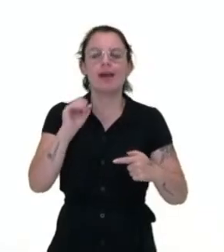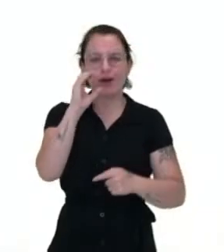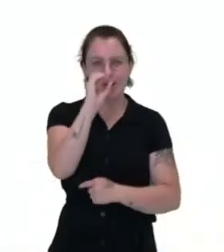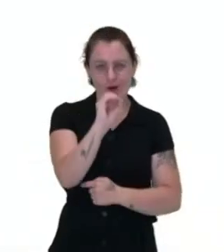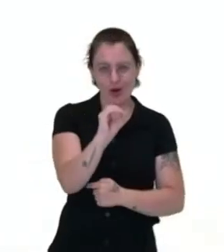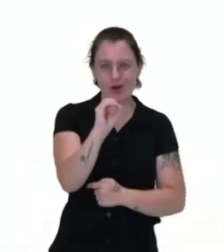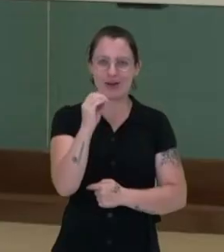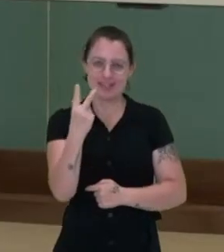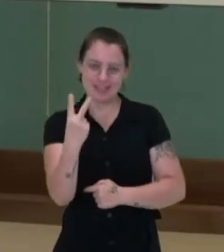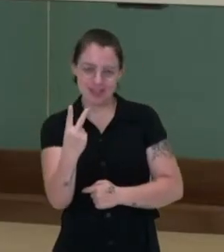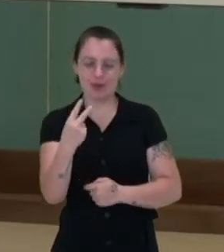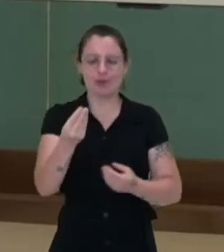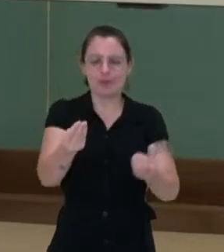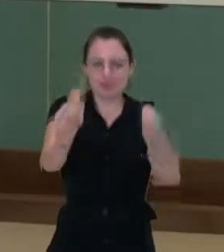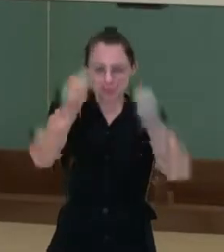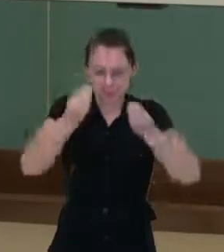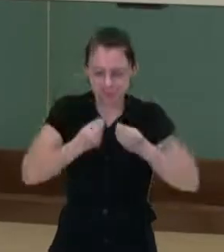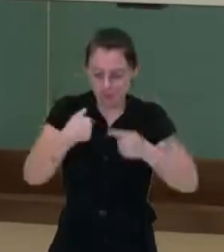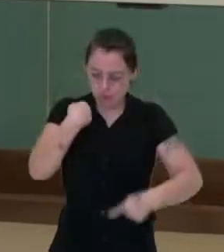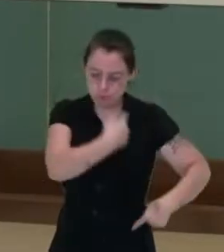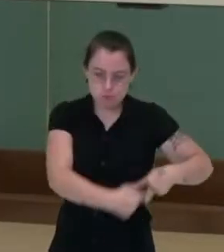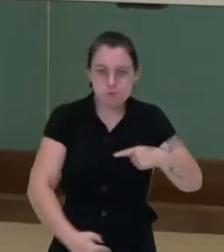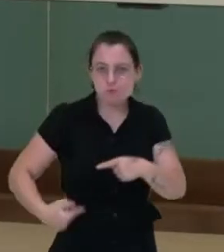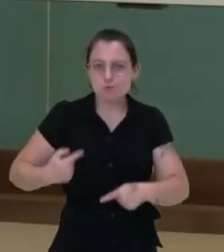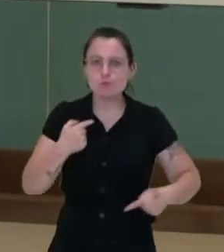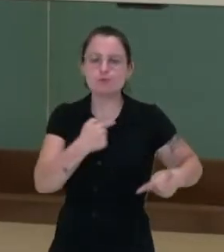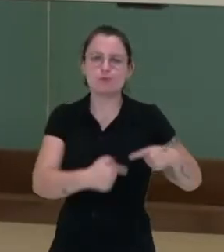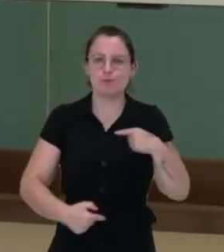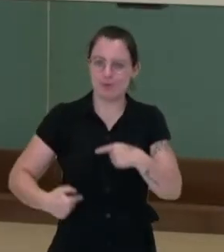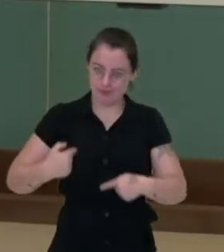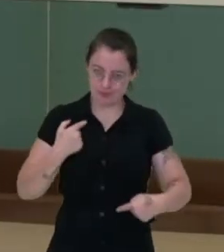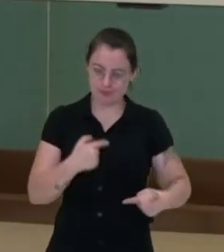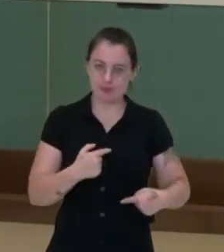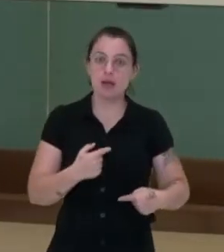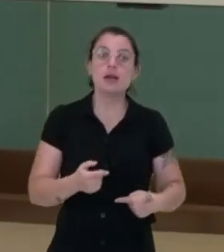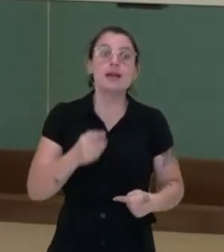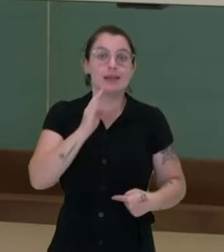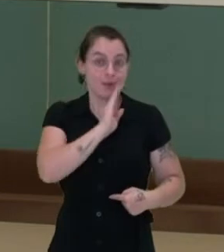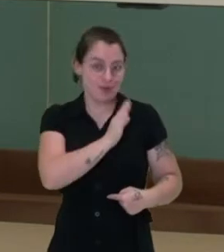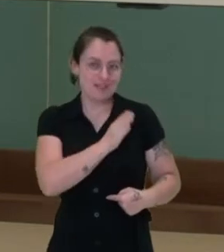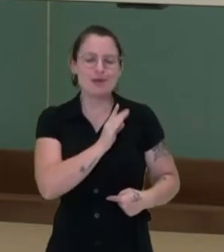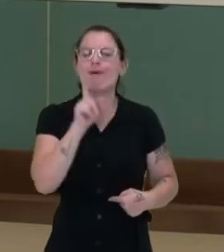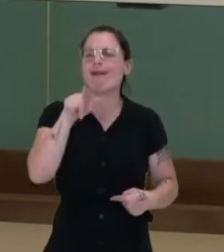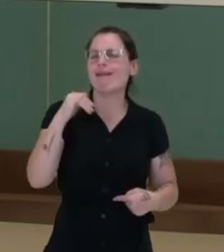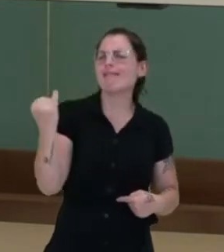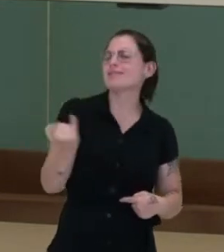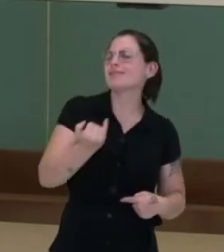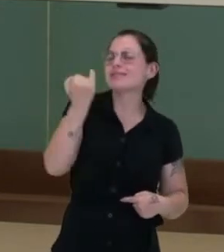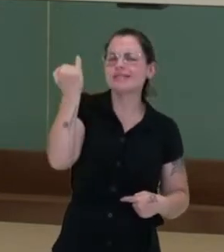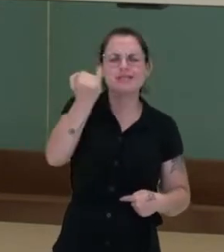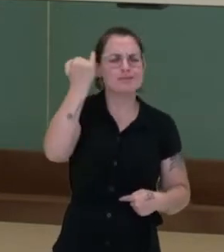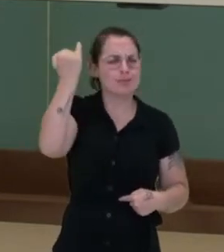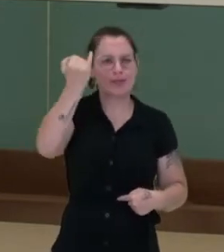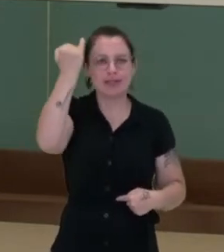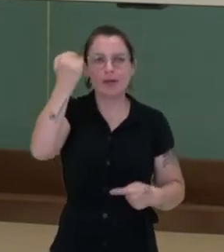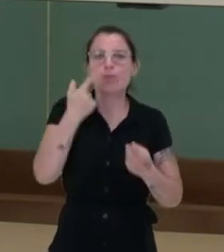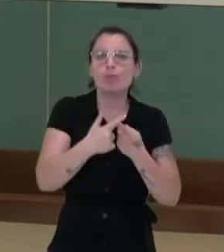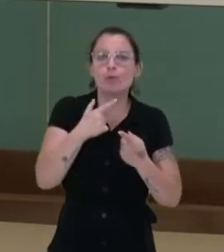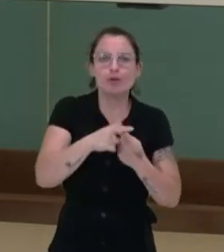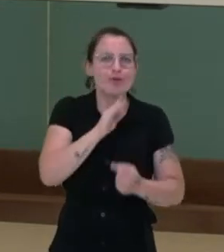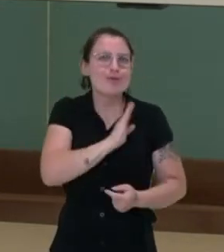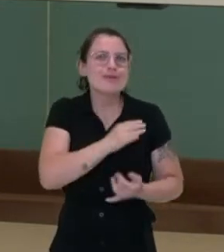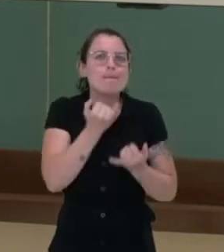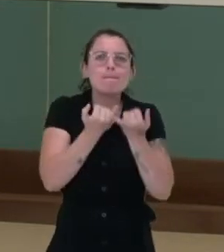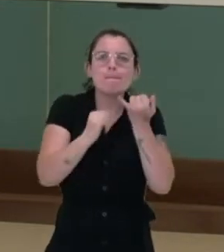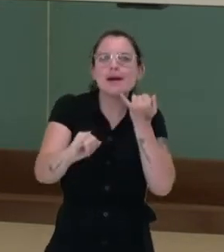corpo. Então, o sistema cardiovascular é muito importante. Porque o coração funciona como uma bomba. Olha